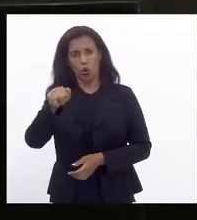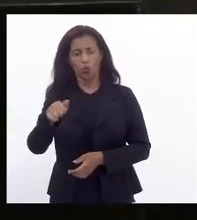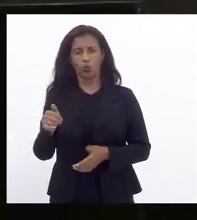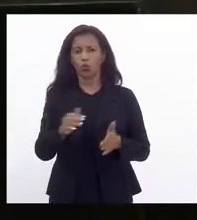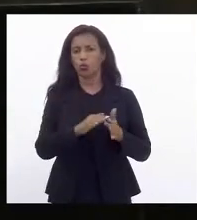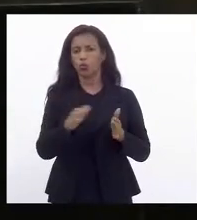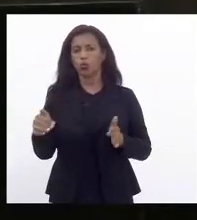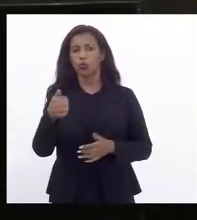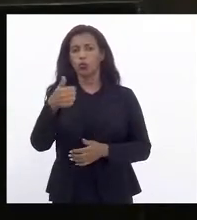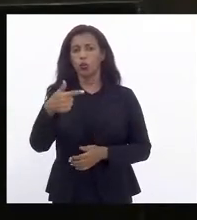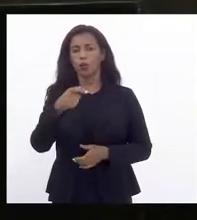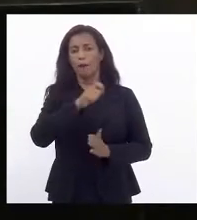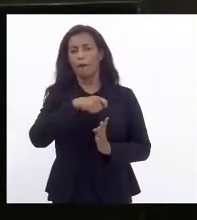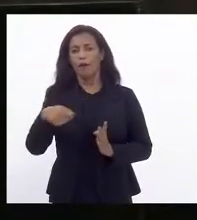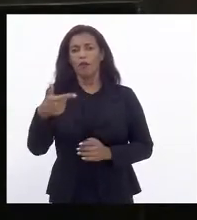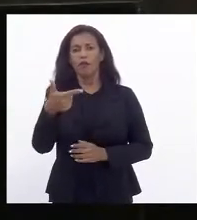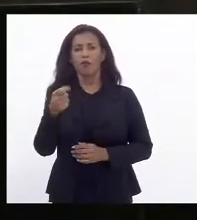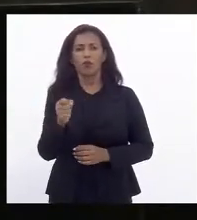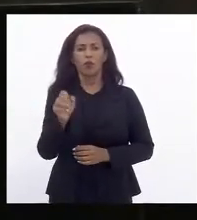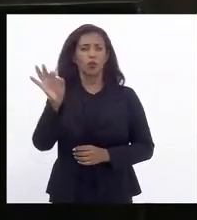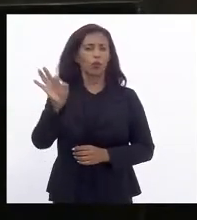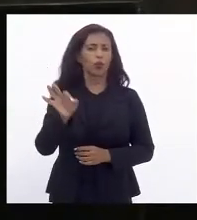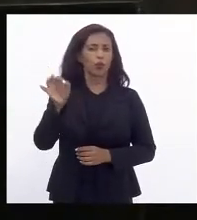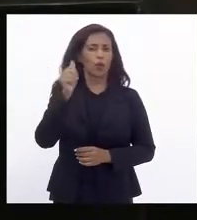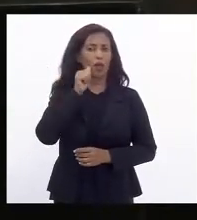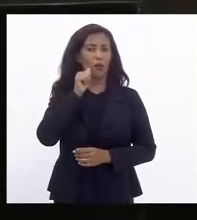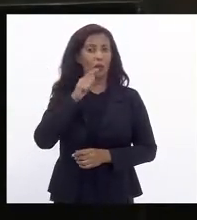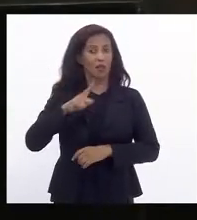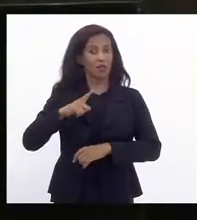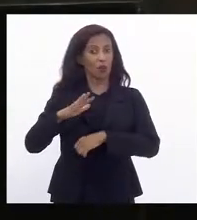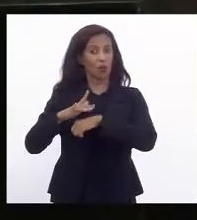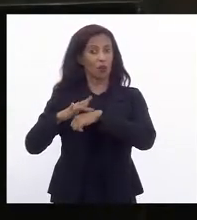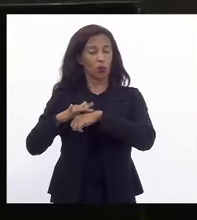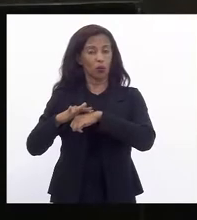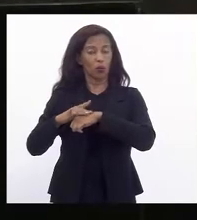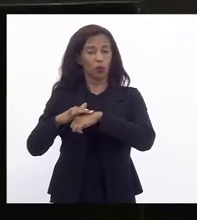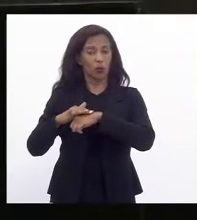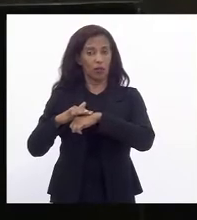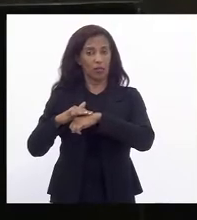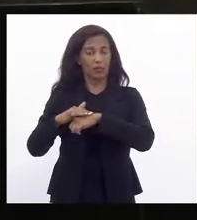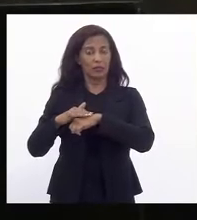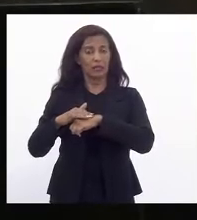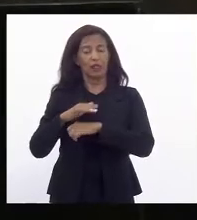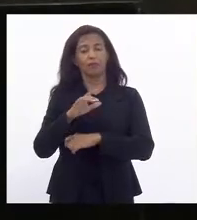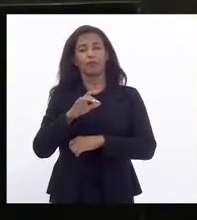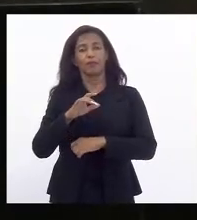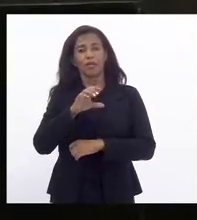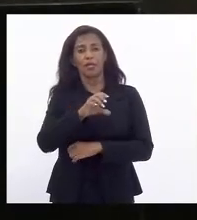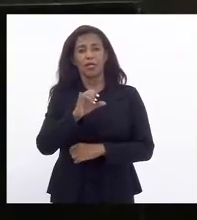meses, 28% dessas mulheres tiveram infecção urinária ou cistite,